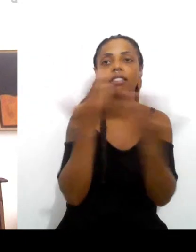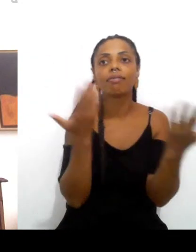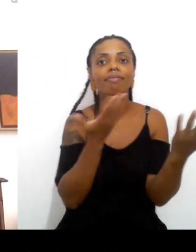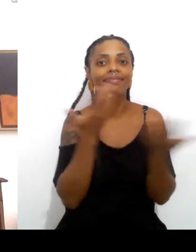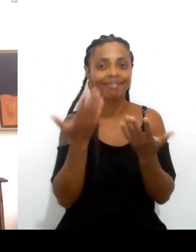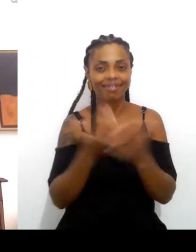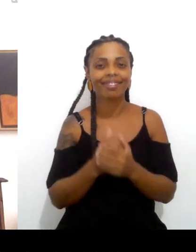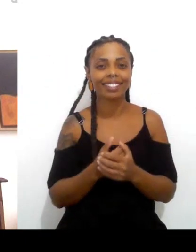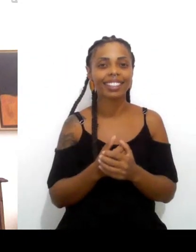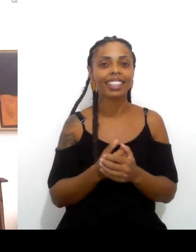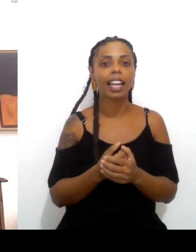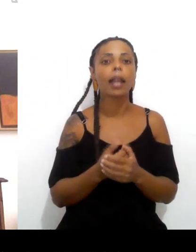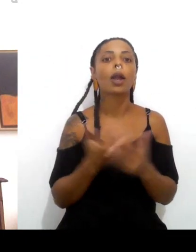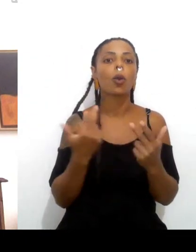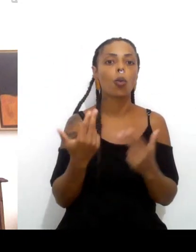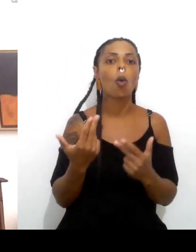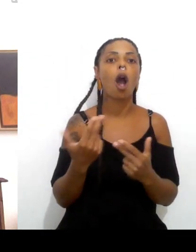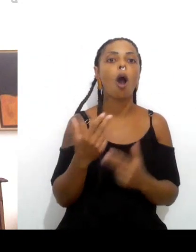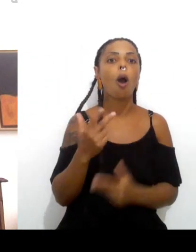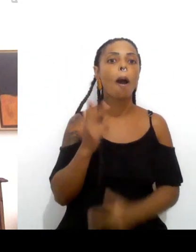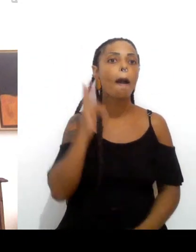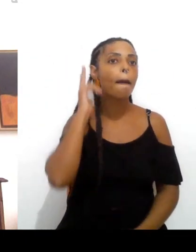de Picasso